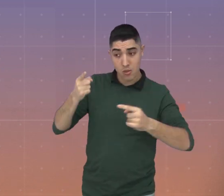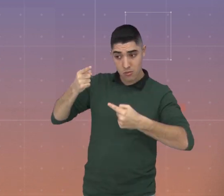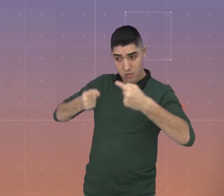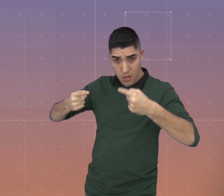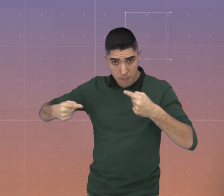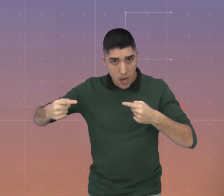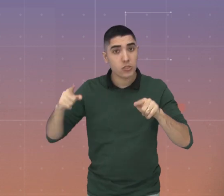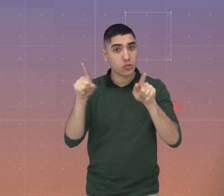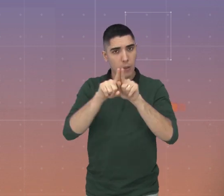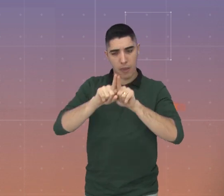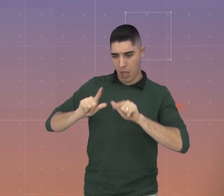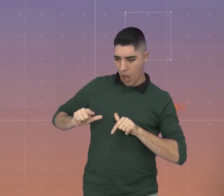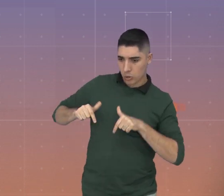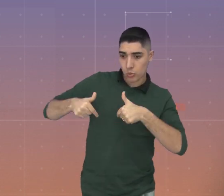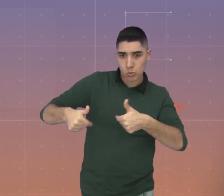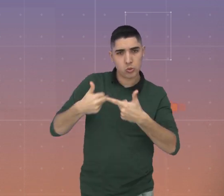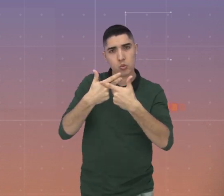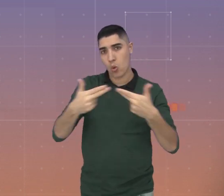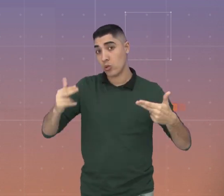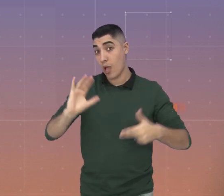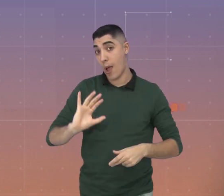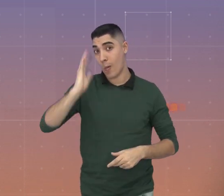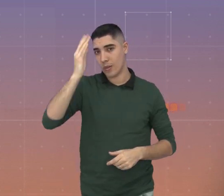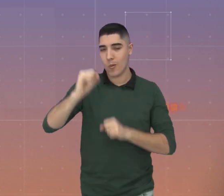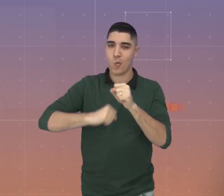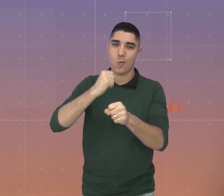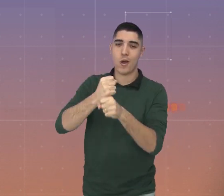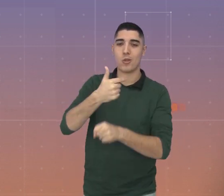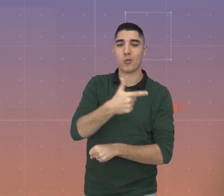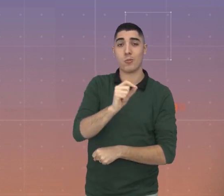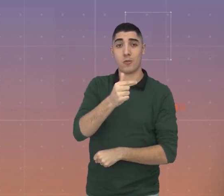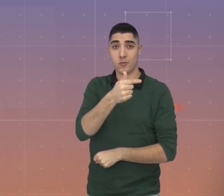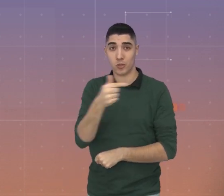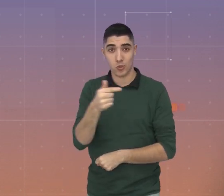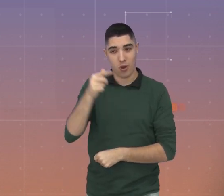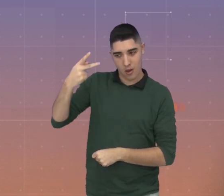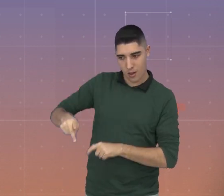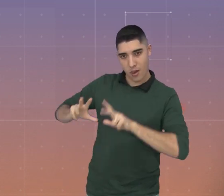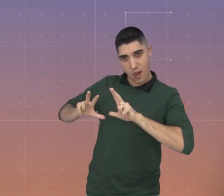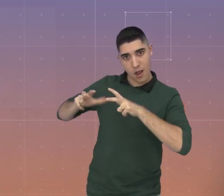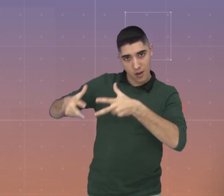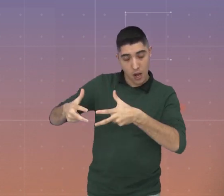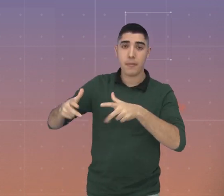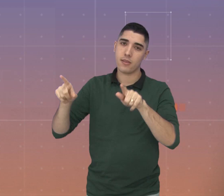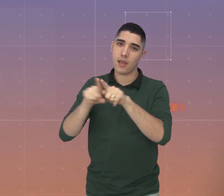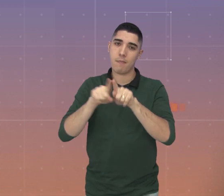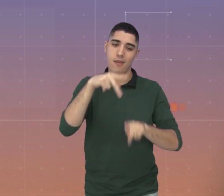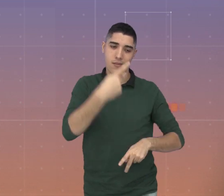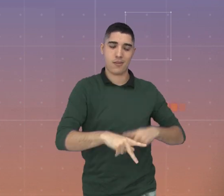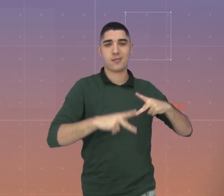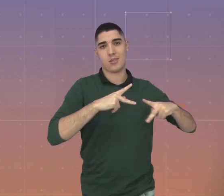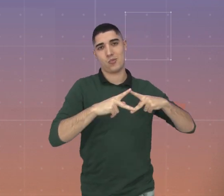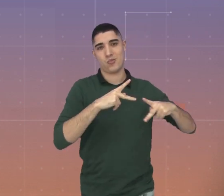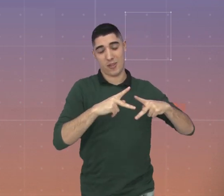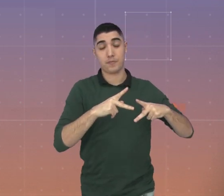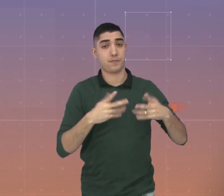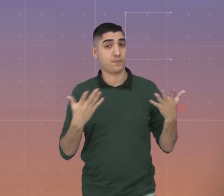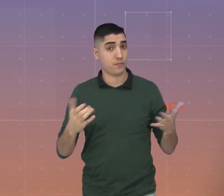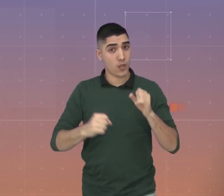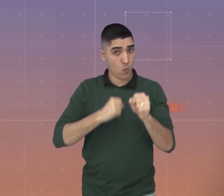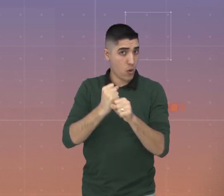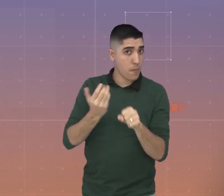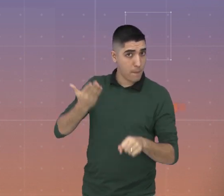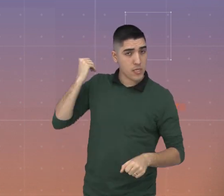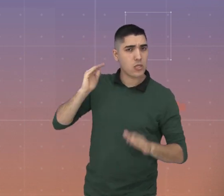principais debates, ações e acontecimentos que marcaram o ano de 2022 na Câmara e na nossa cidade. E